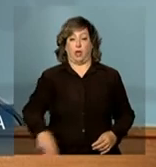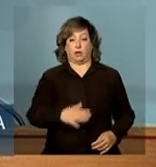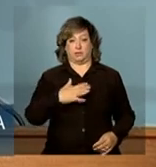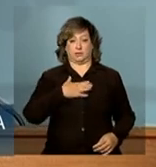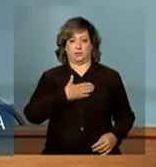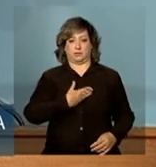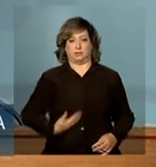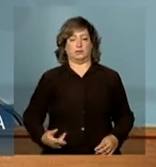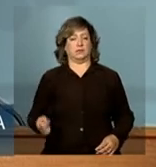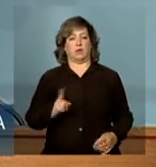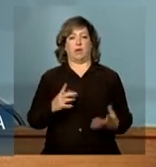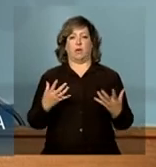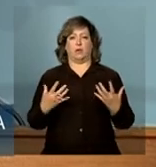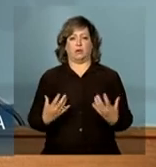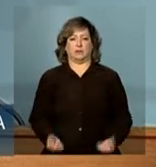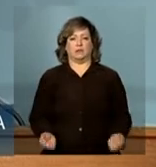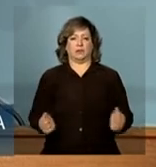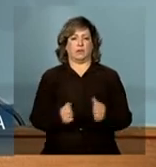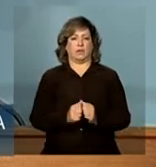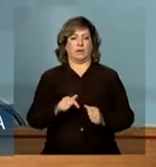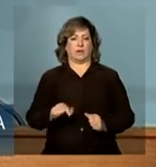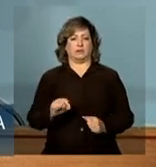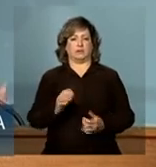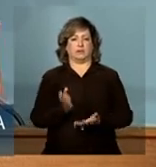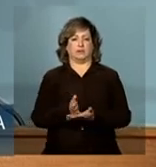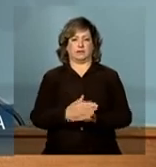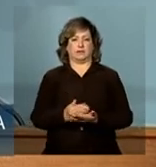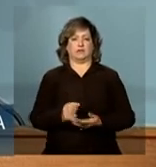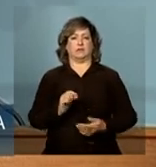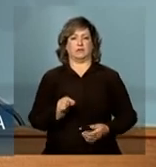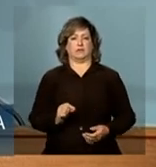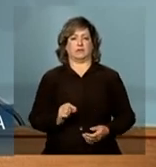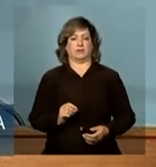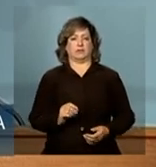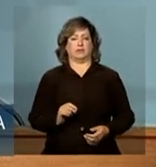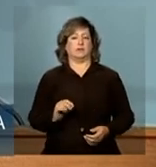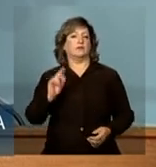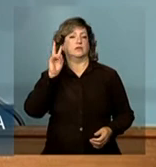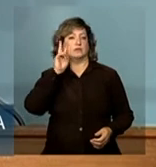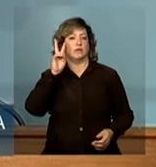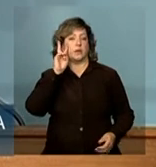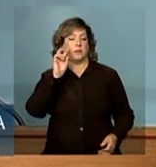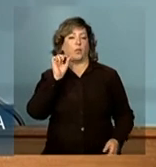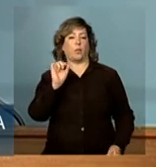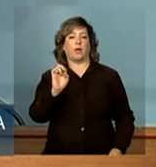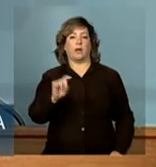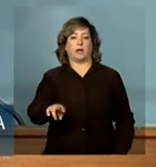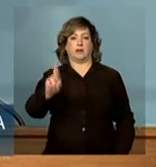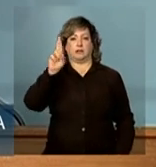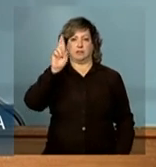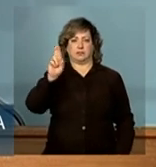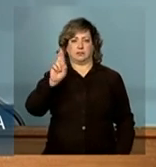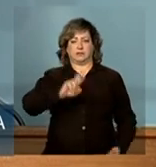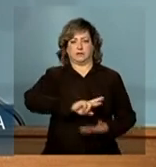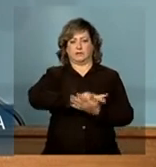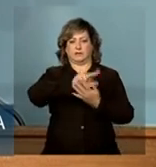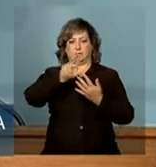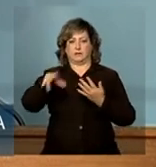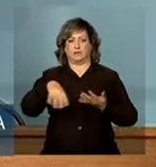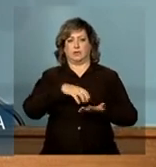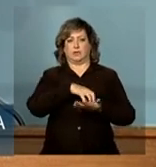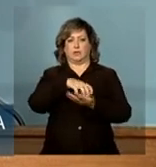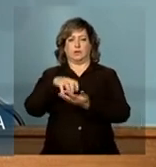com essas divisões estanques a respeito das atribuições dos diferentes órgãos da